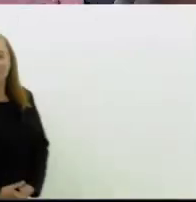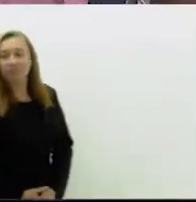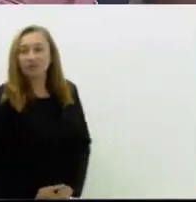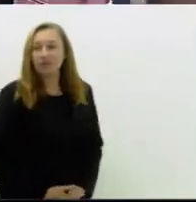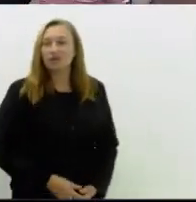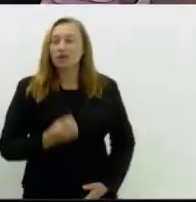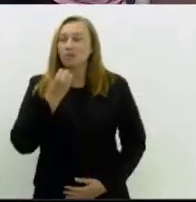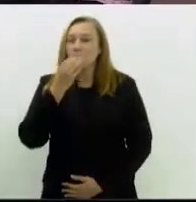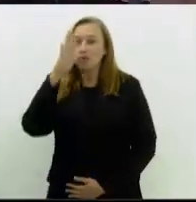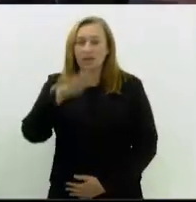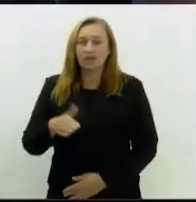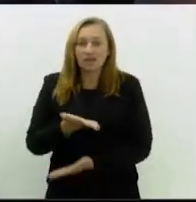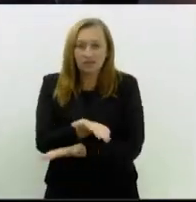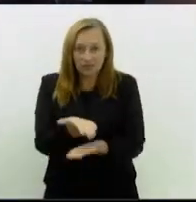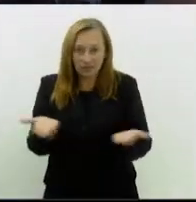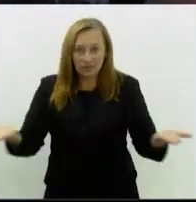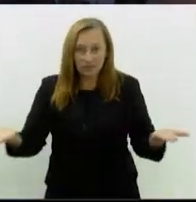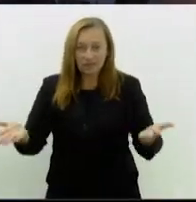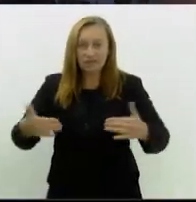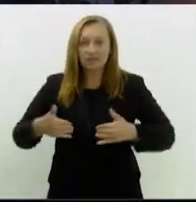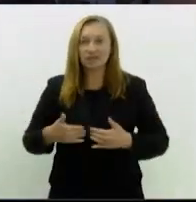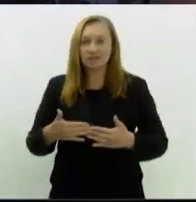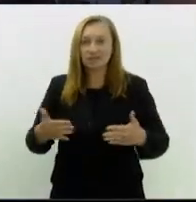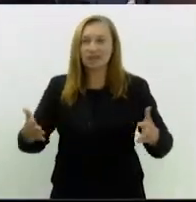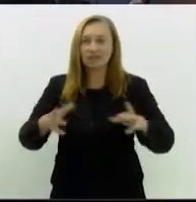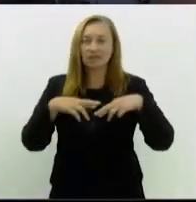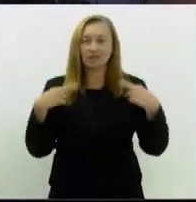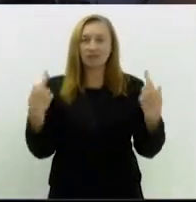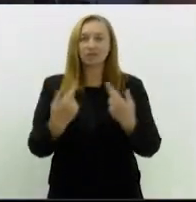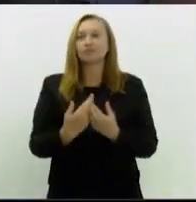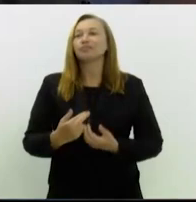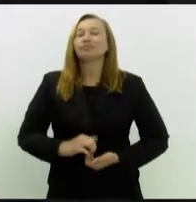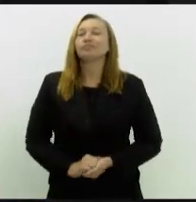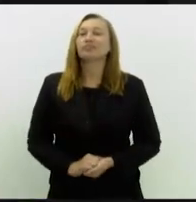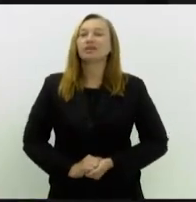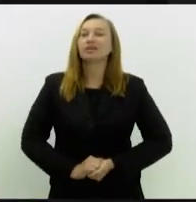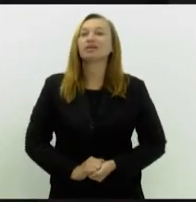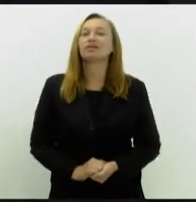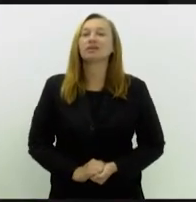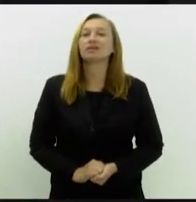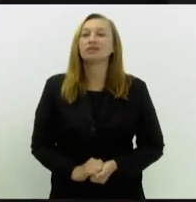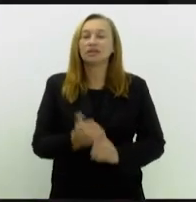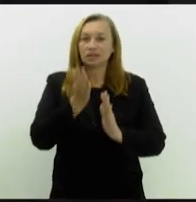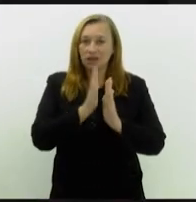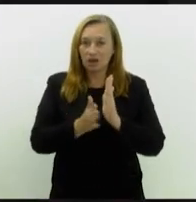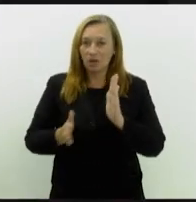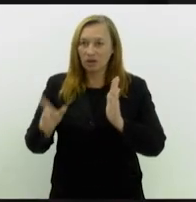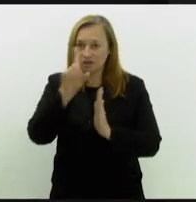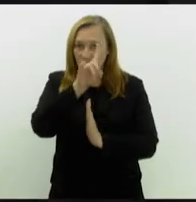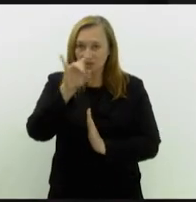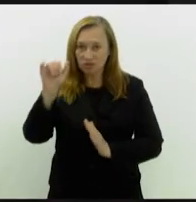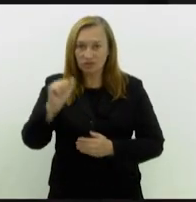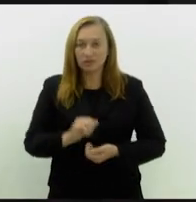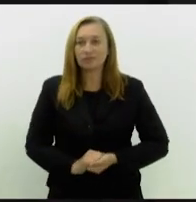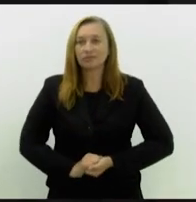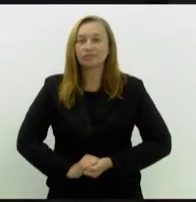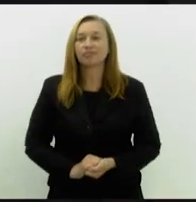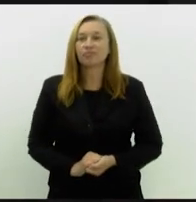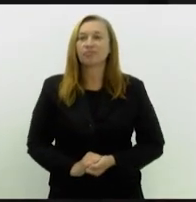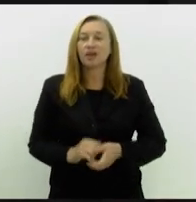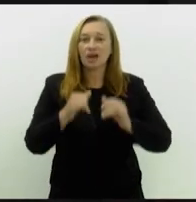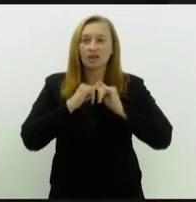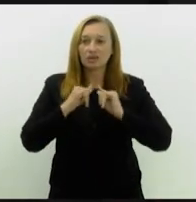Boa tarde a todos e todas está reaberta a sessão passa-se à ordem do dia